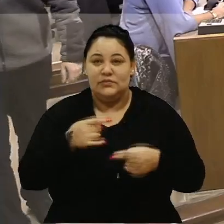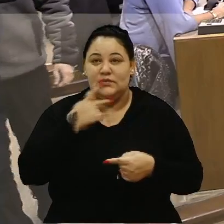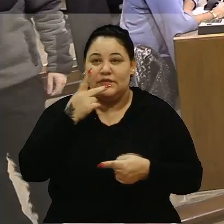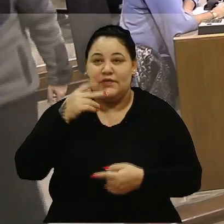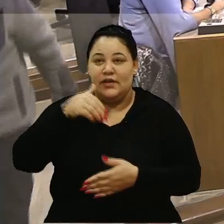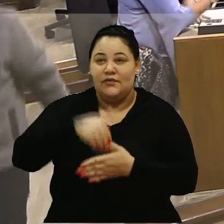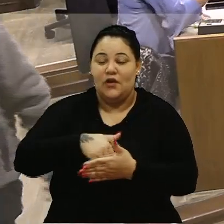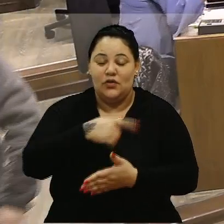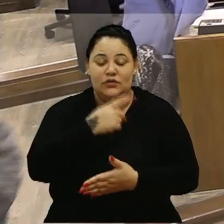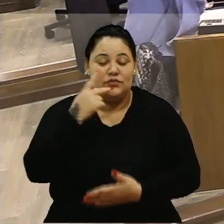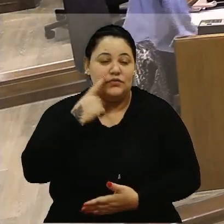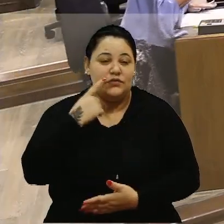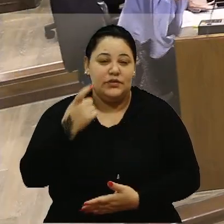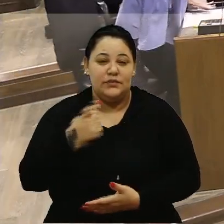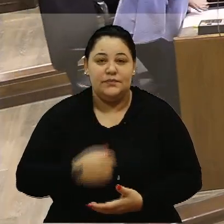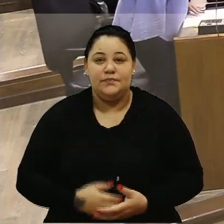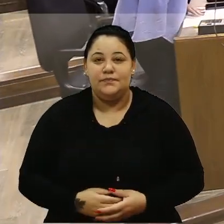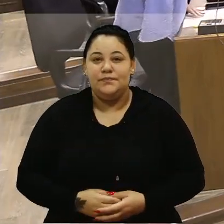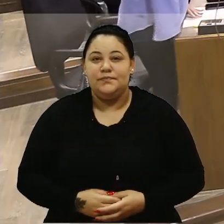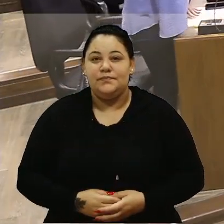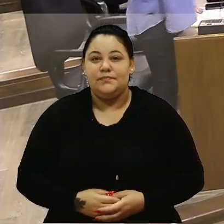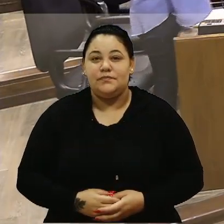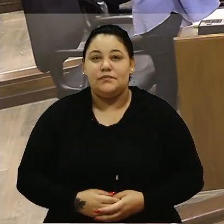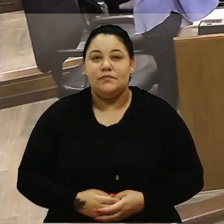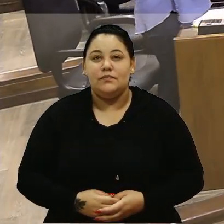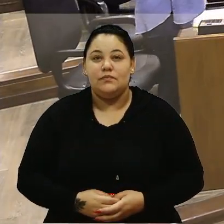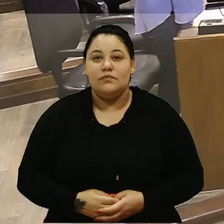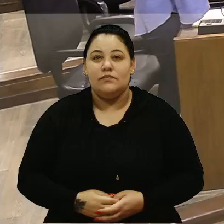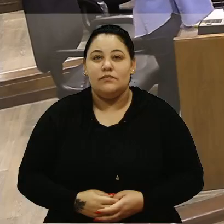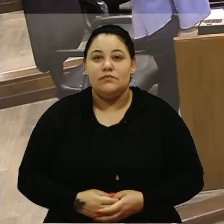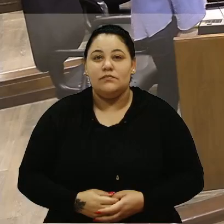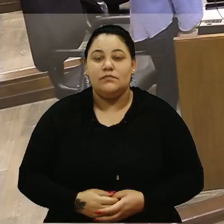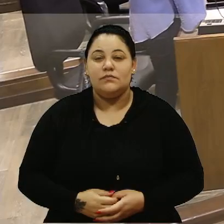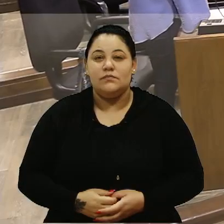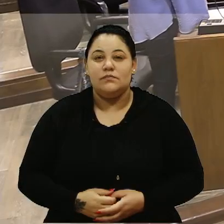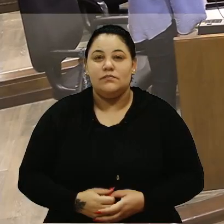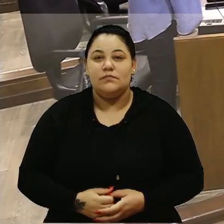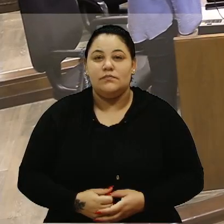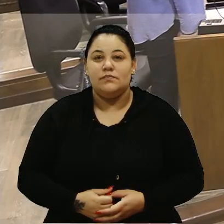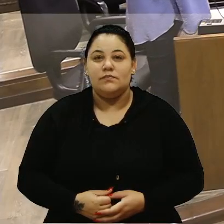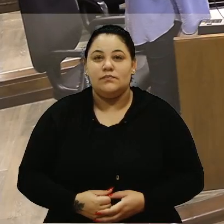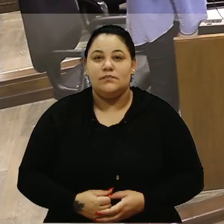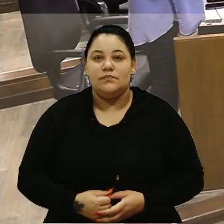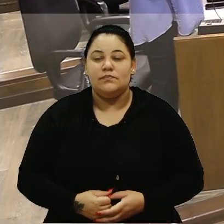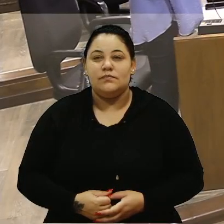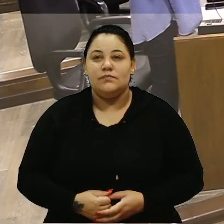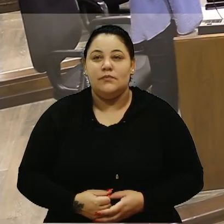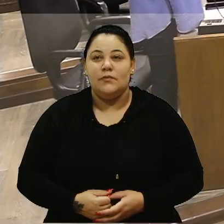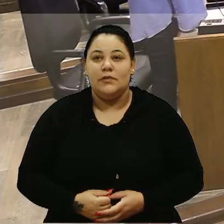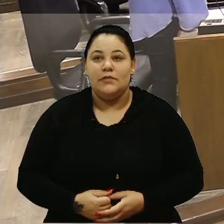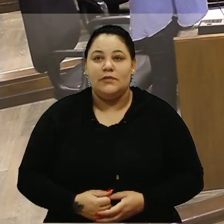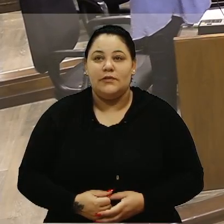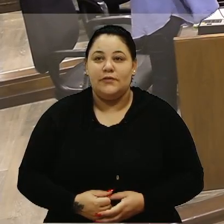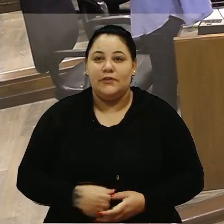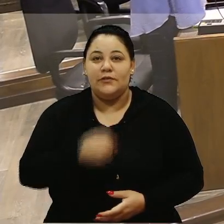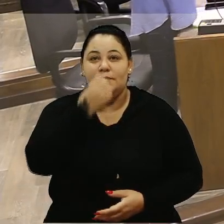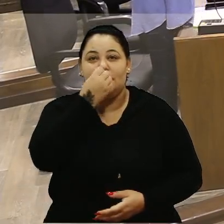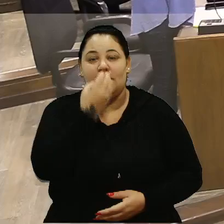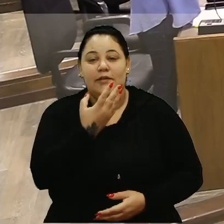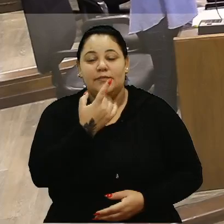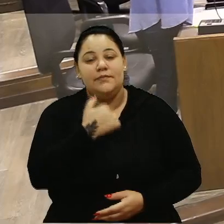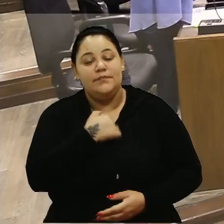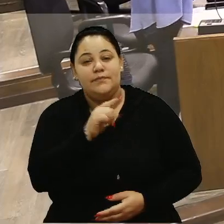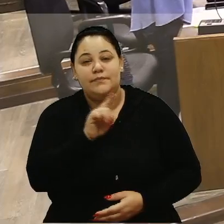voto, vereadora Rose Frigeri. Bom, eu não conheço, né, a família, a história e